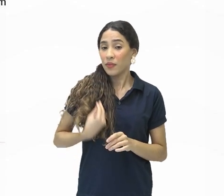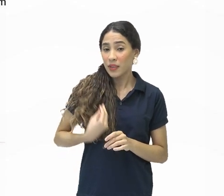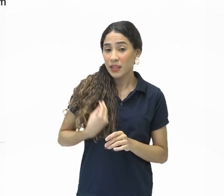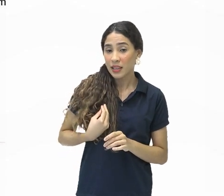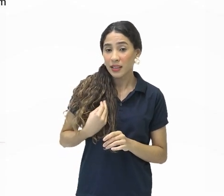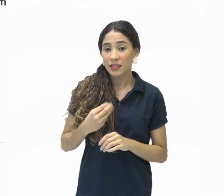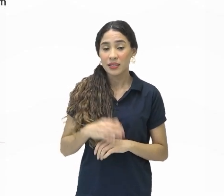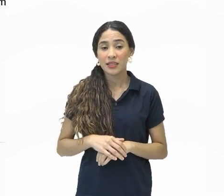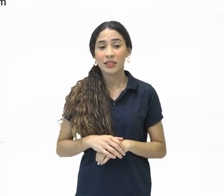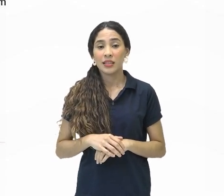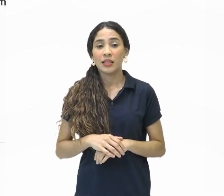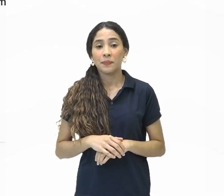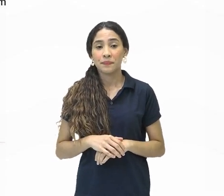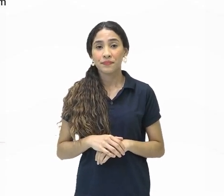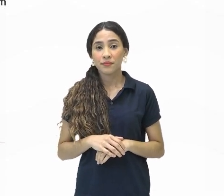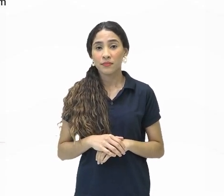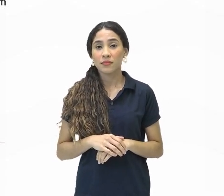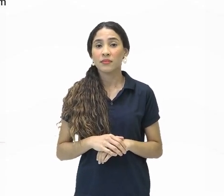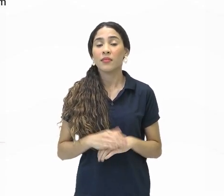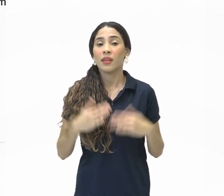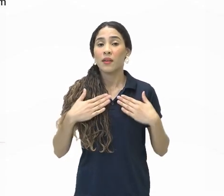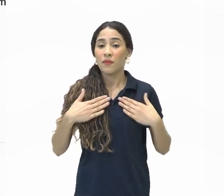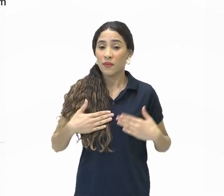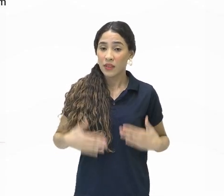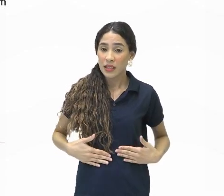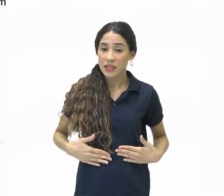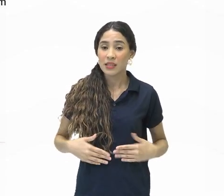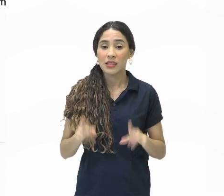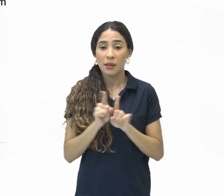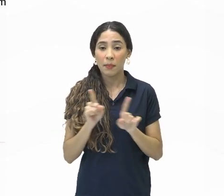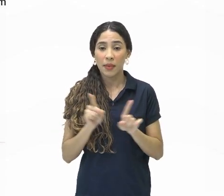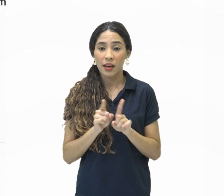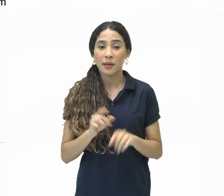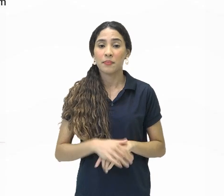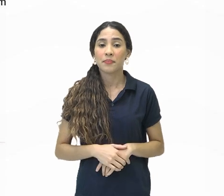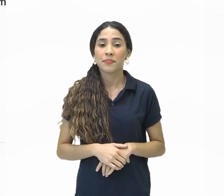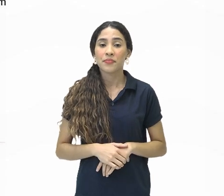sobrevivência, questões físicas, fisiológicas.